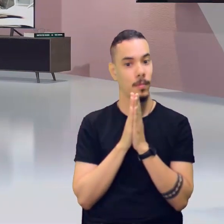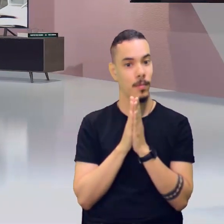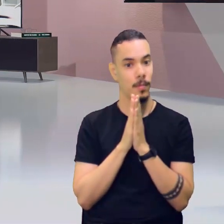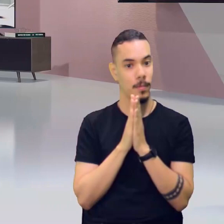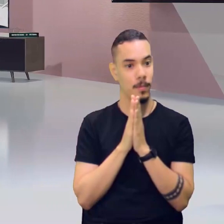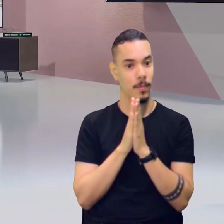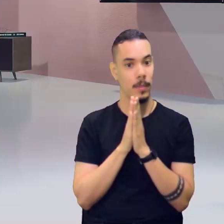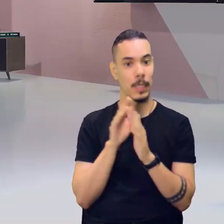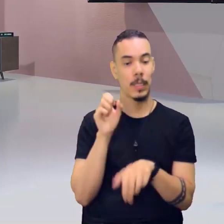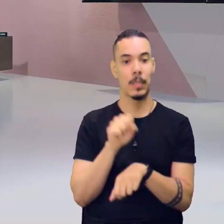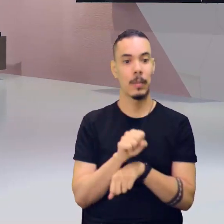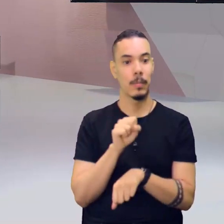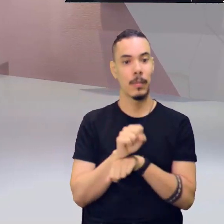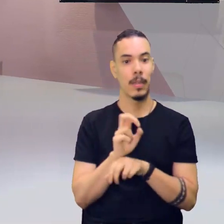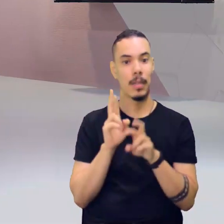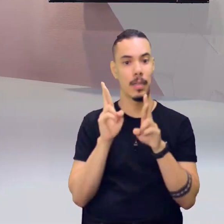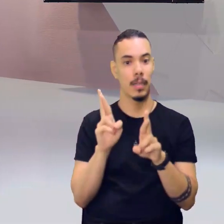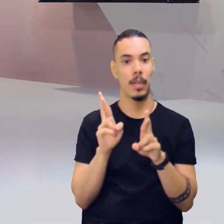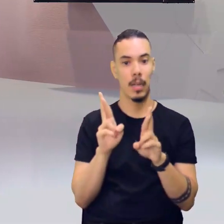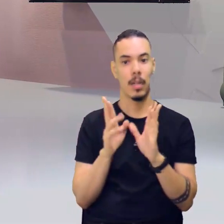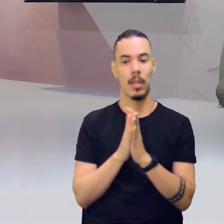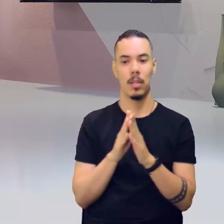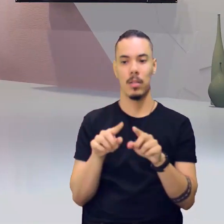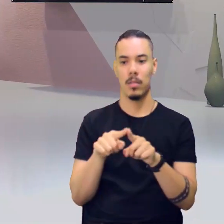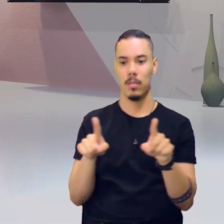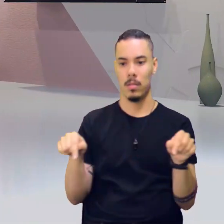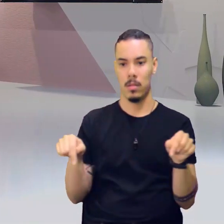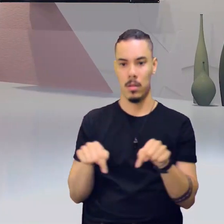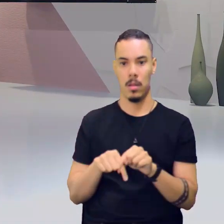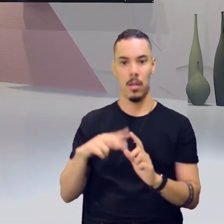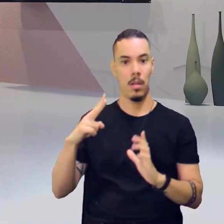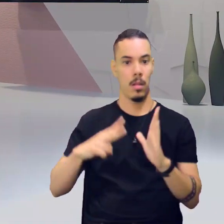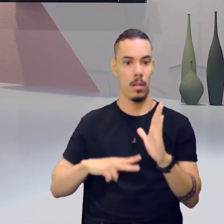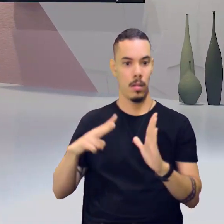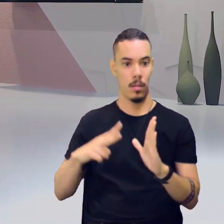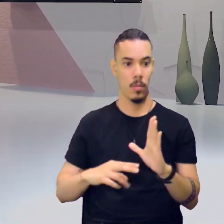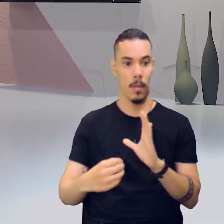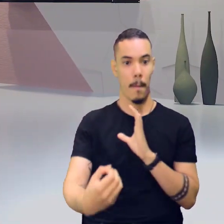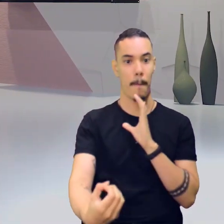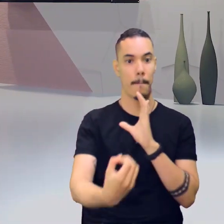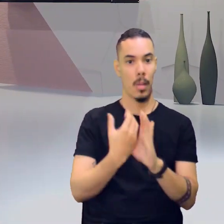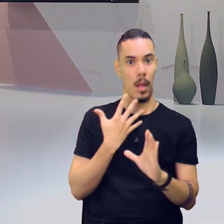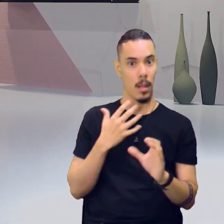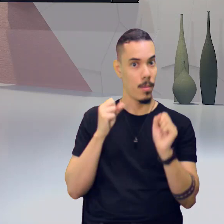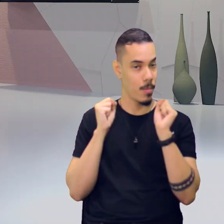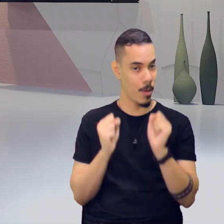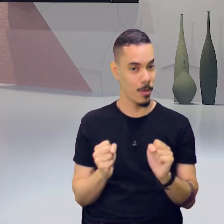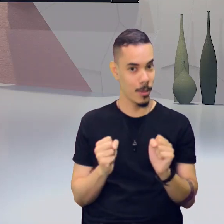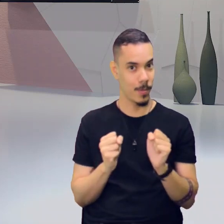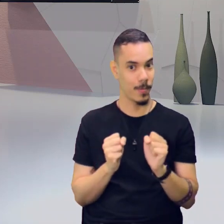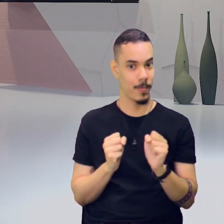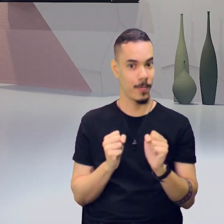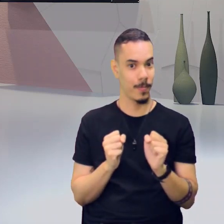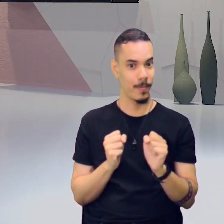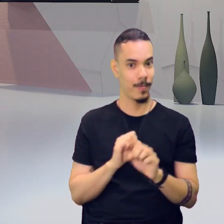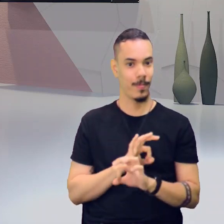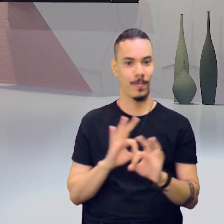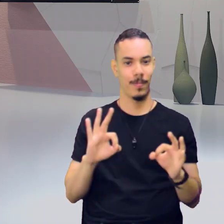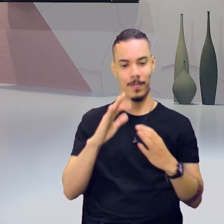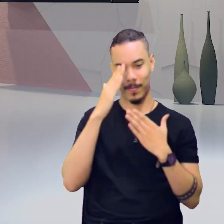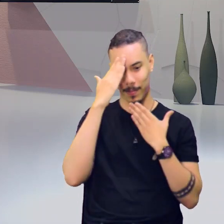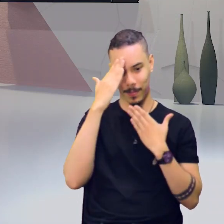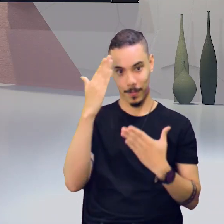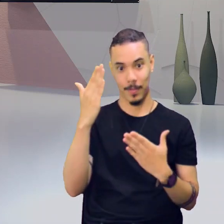tá certo? Que eu estou aguardando lá no seu cantinho de leitura. Tá certo? Posso contar com você? Ótimo,